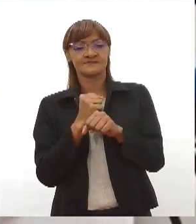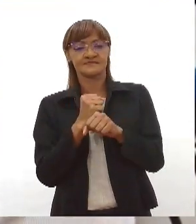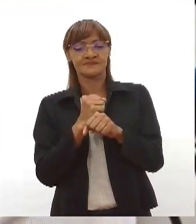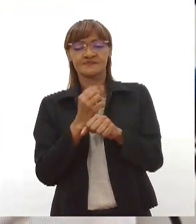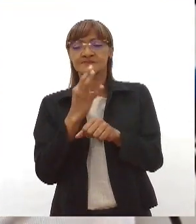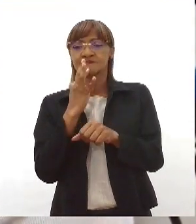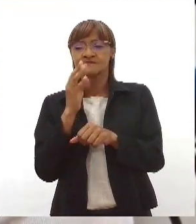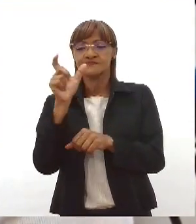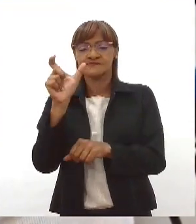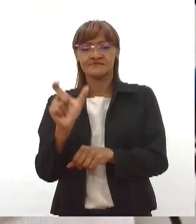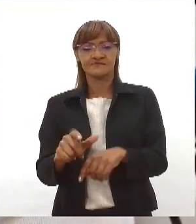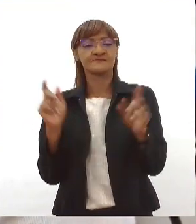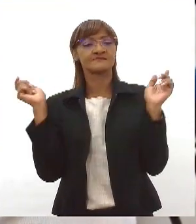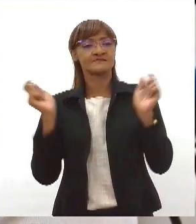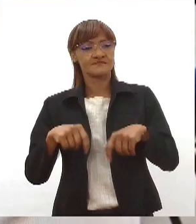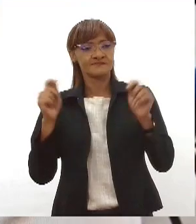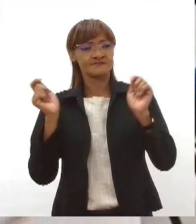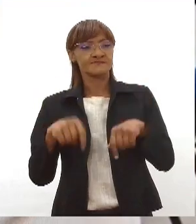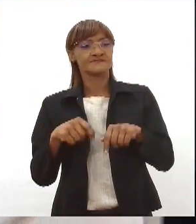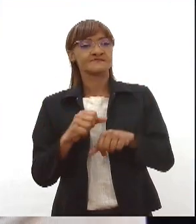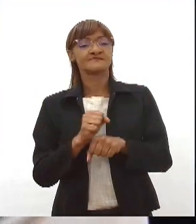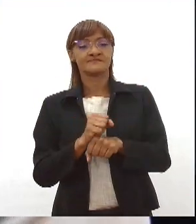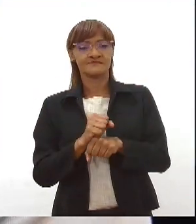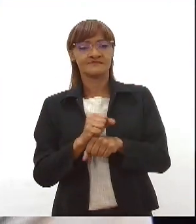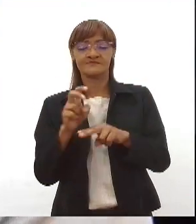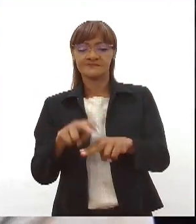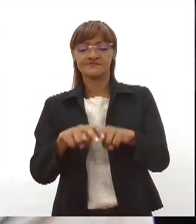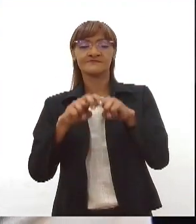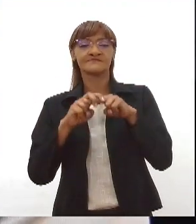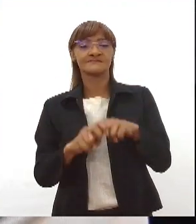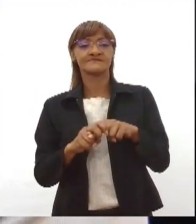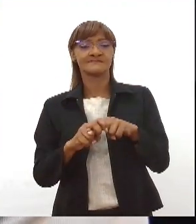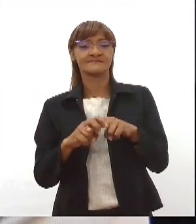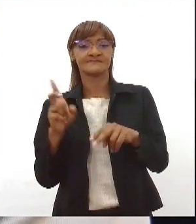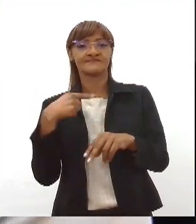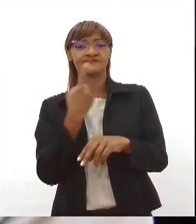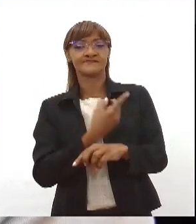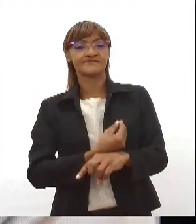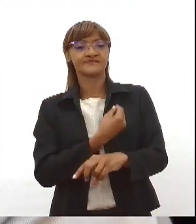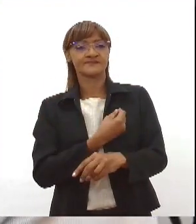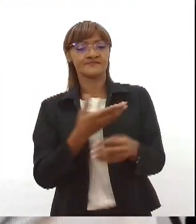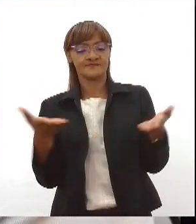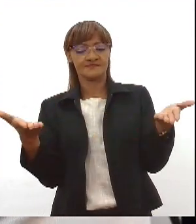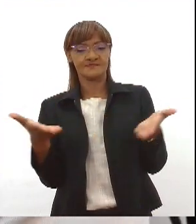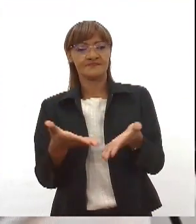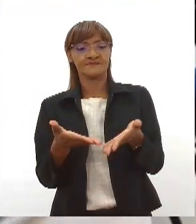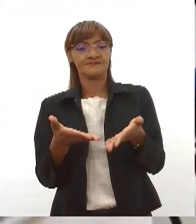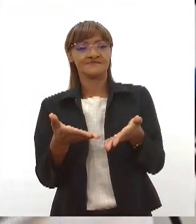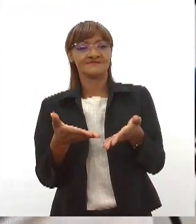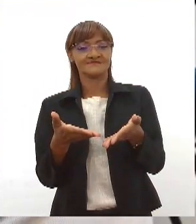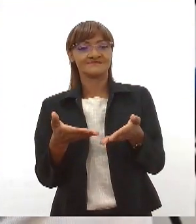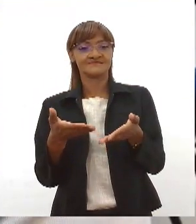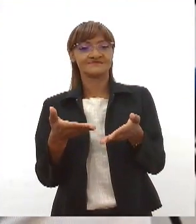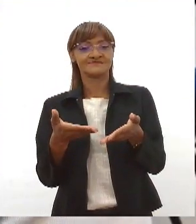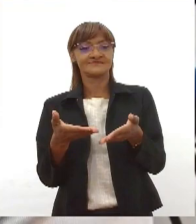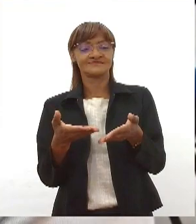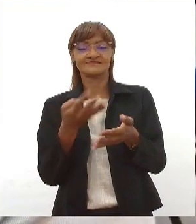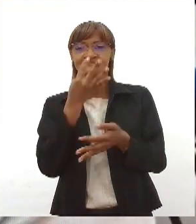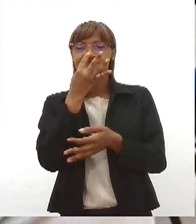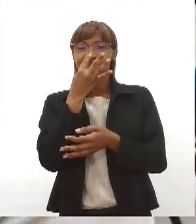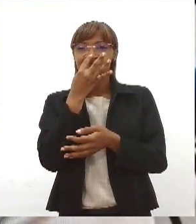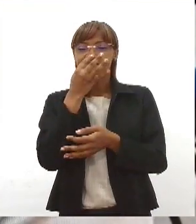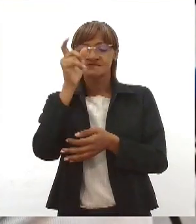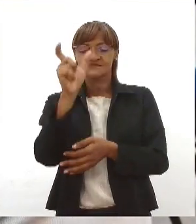da capacidade dele por isso é que nós estamos aqui hoje recepcionando esse grande homem que